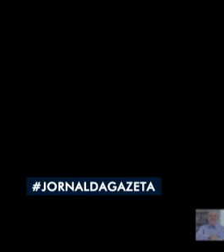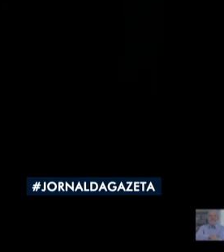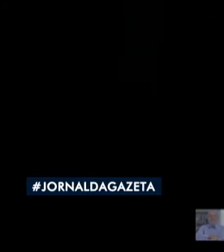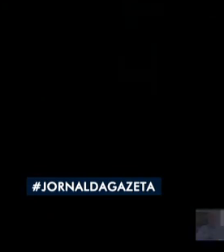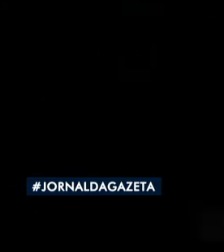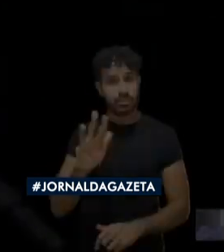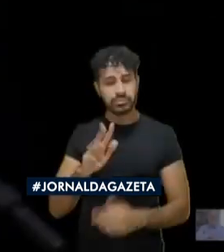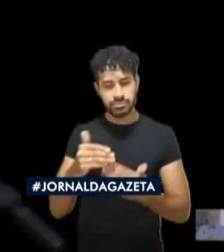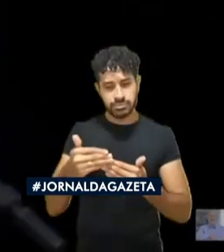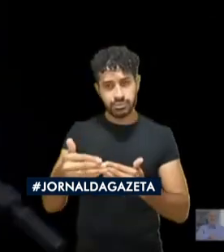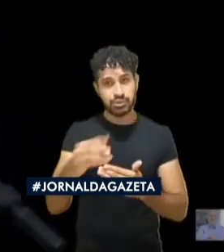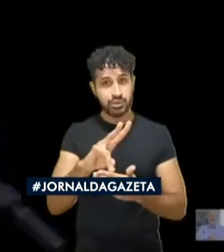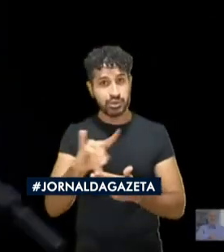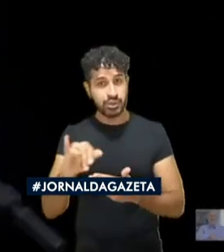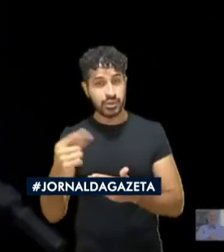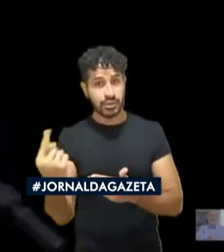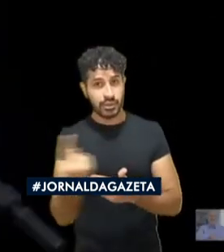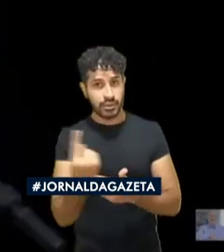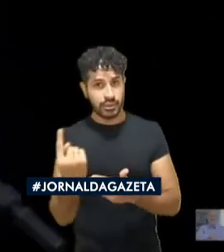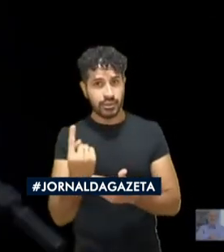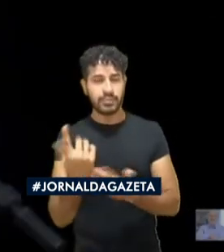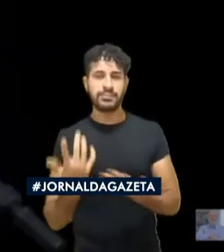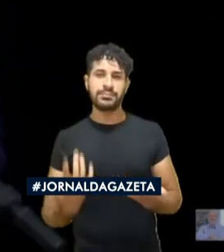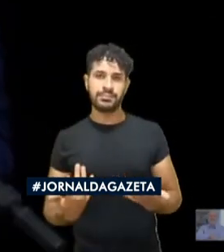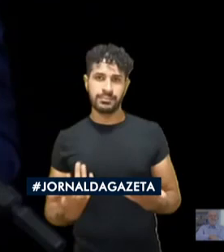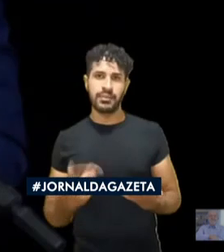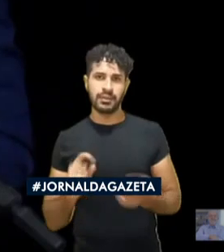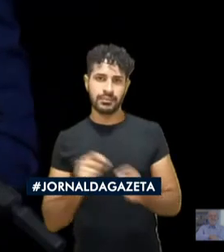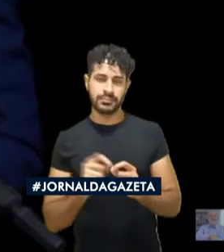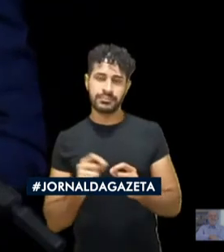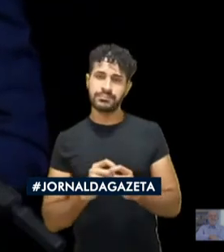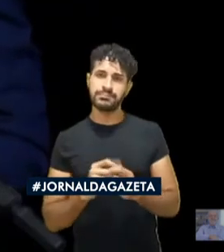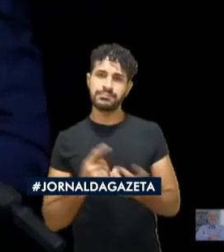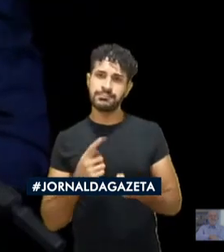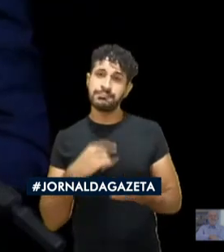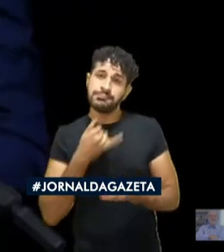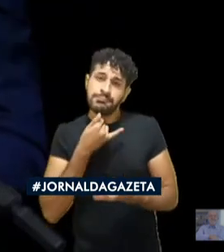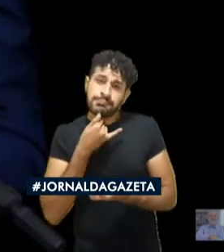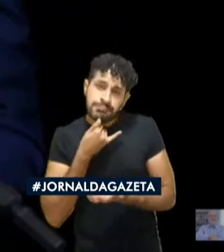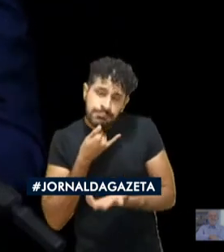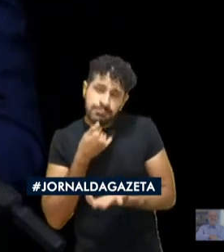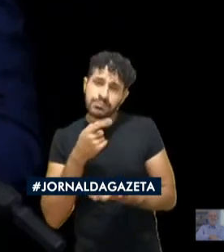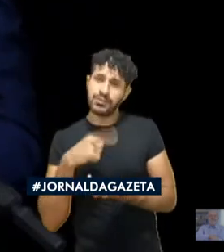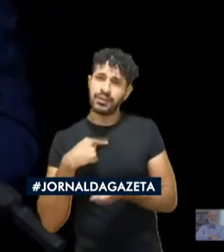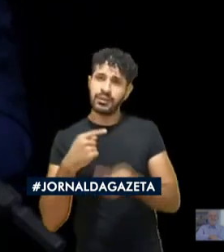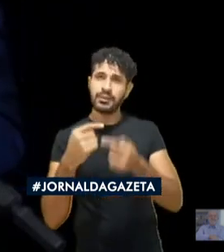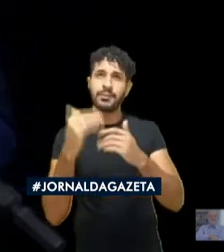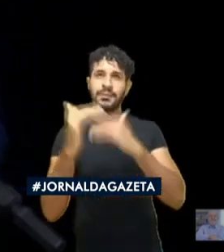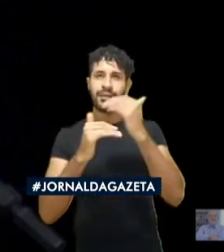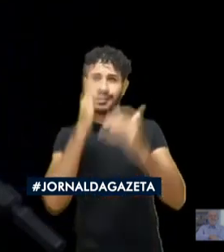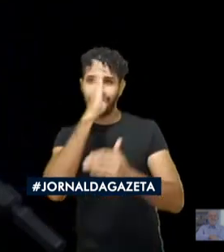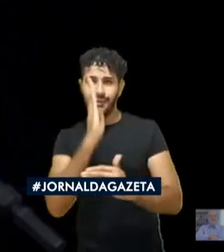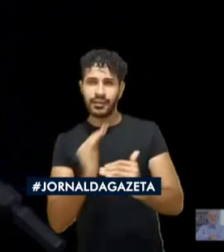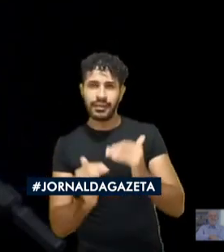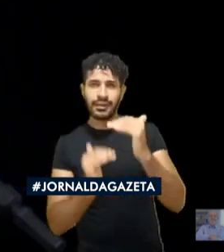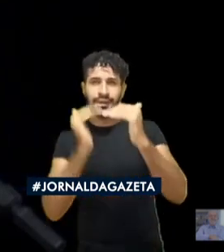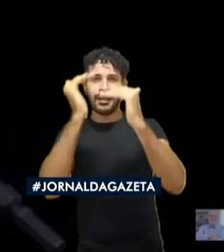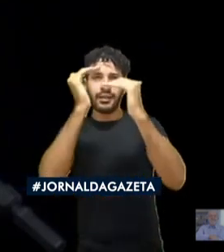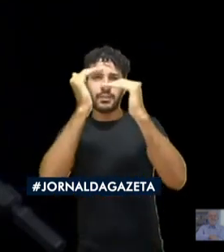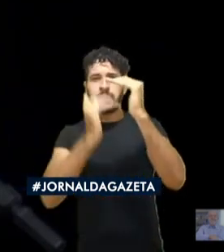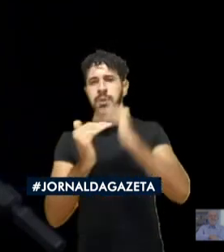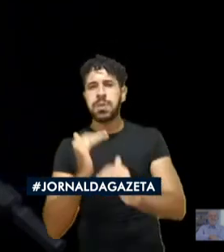transição infelizmente nós tivemos um retrocesso em muitas áreas